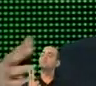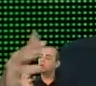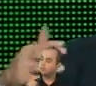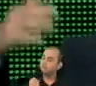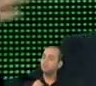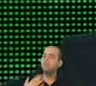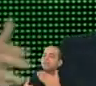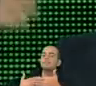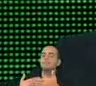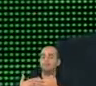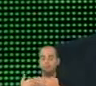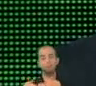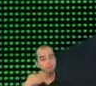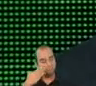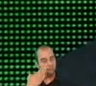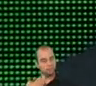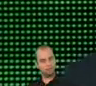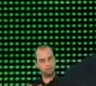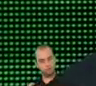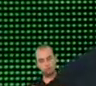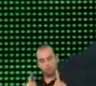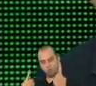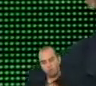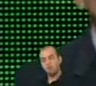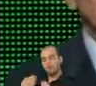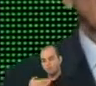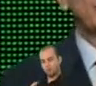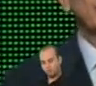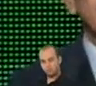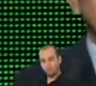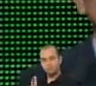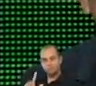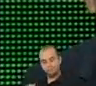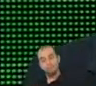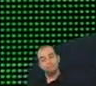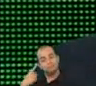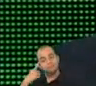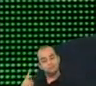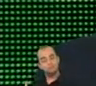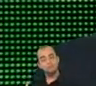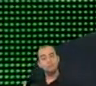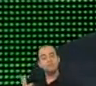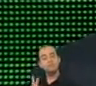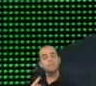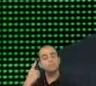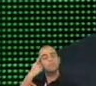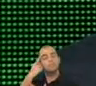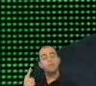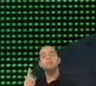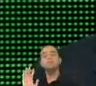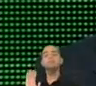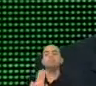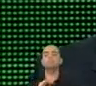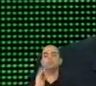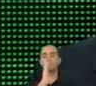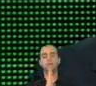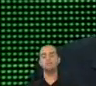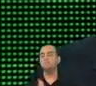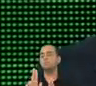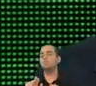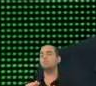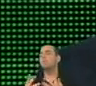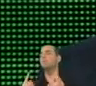Nós vamos continuar construindo em cima disso. Eu, particularmente como oposição, nunca joguei no quanto pior melhor. Eu sempre